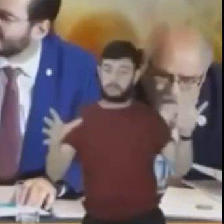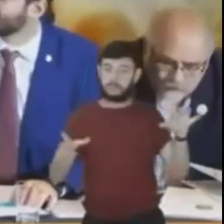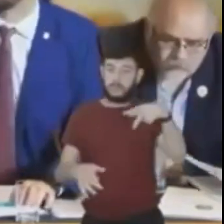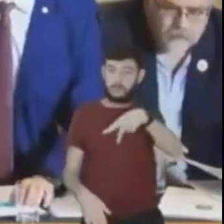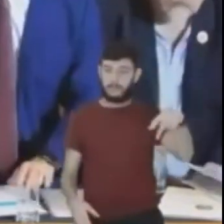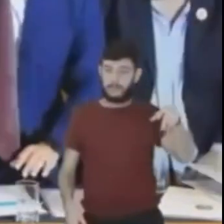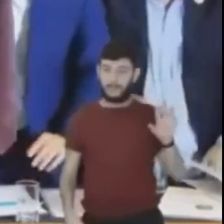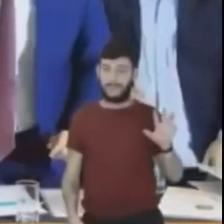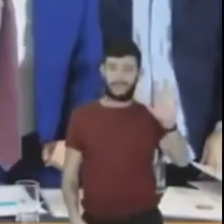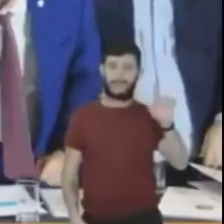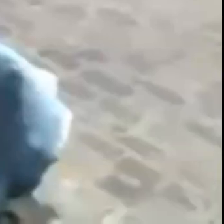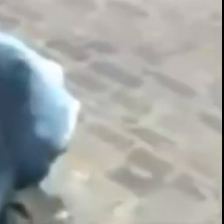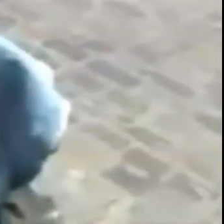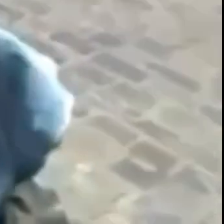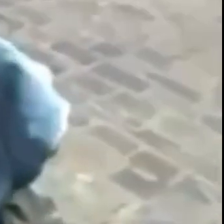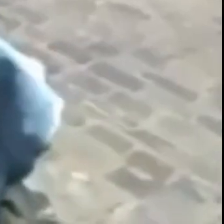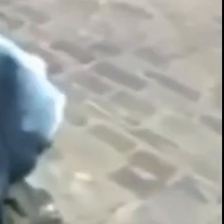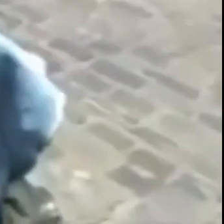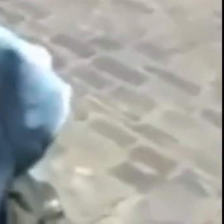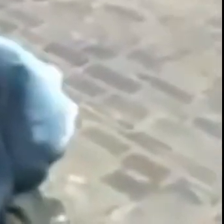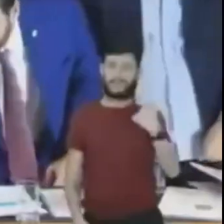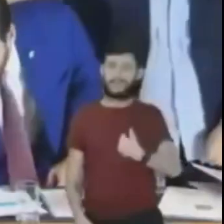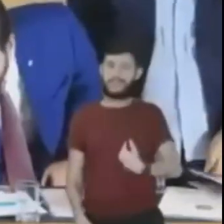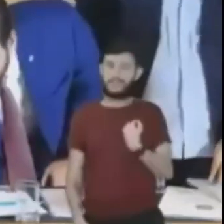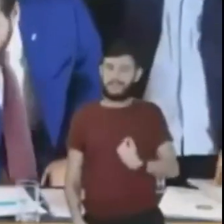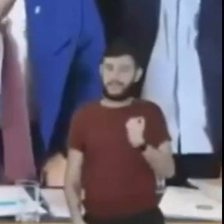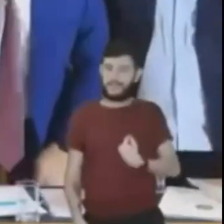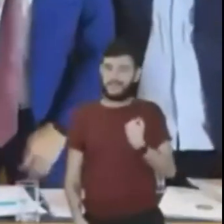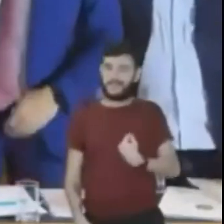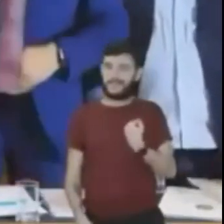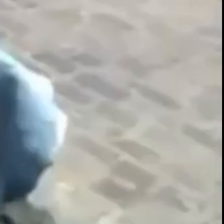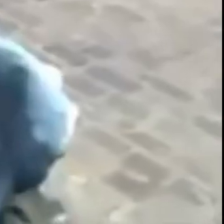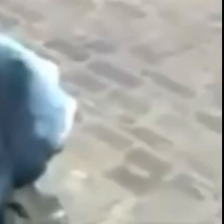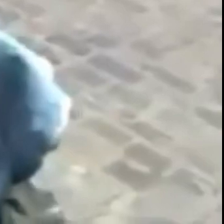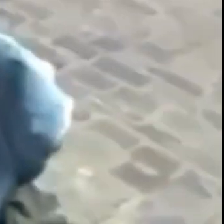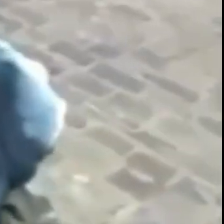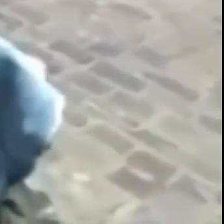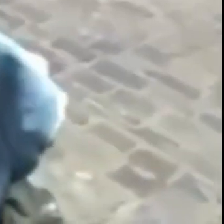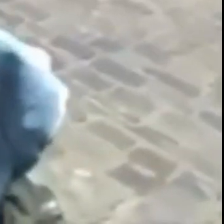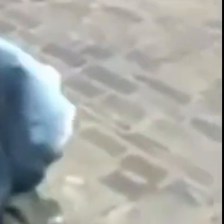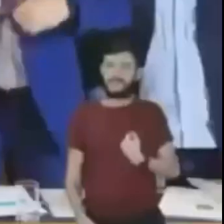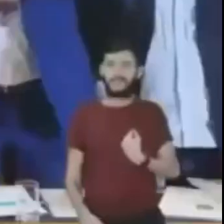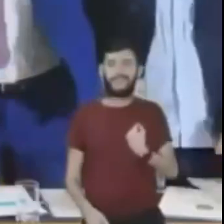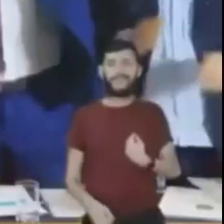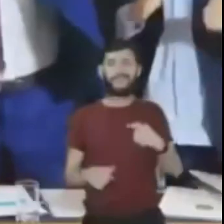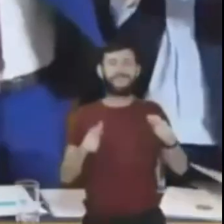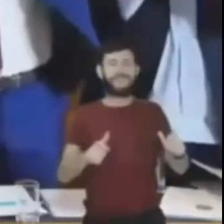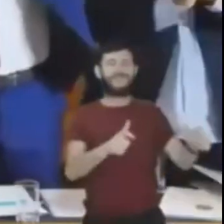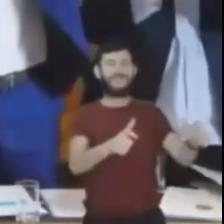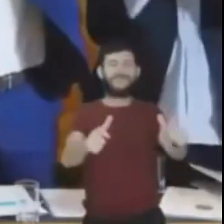caminhar nas ruas. Ele não vai não. Nas praças. Ele não vai não.